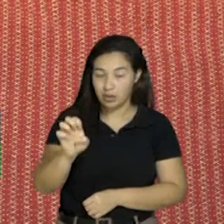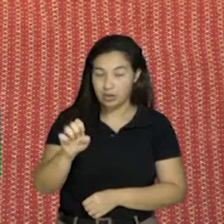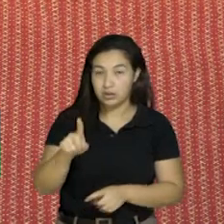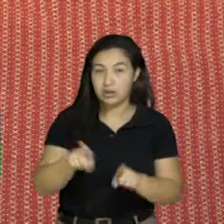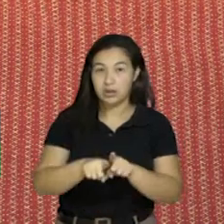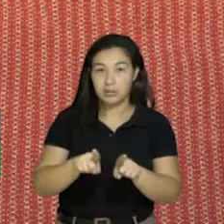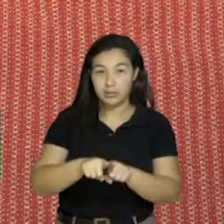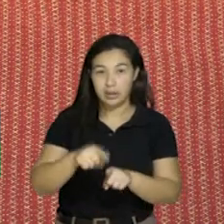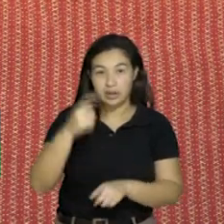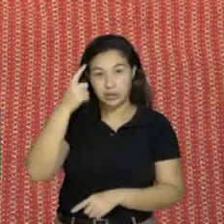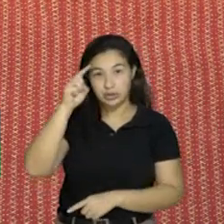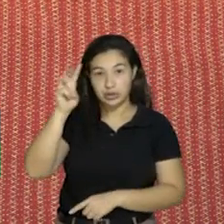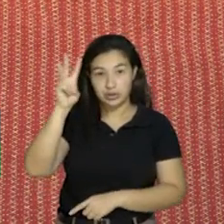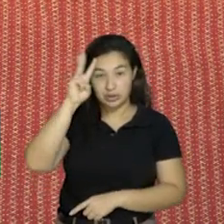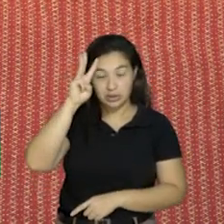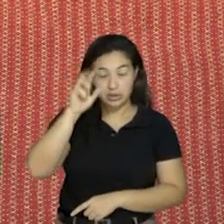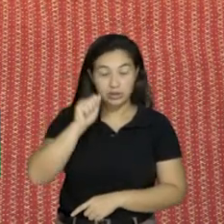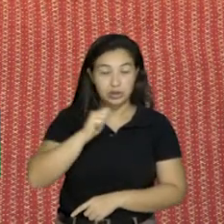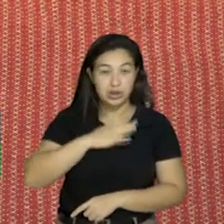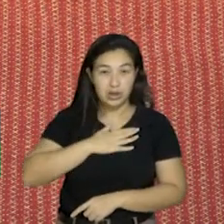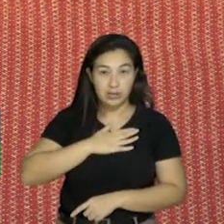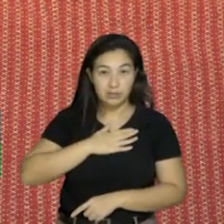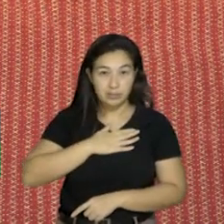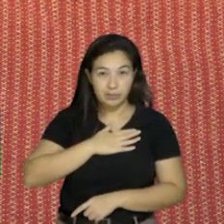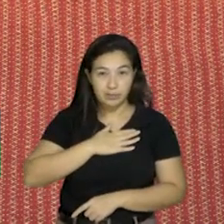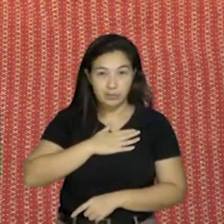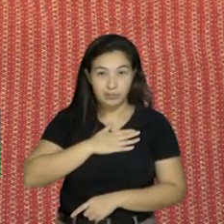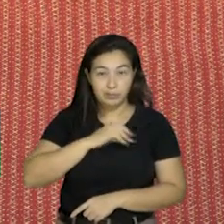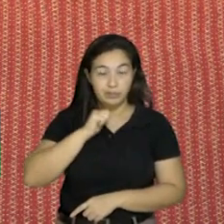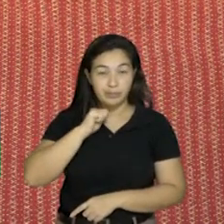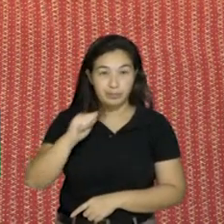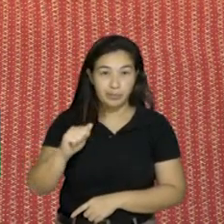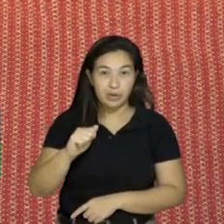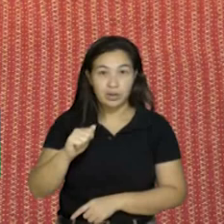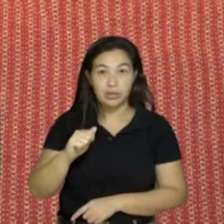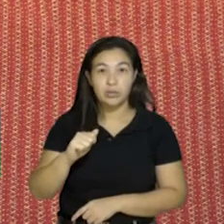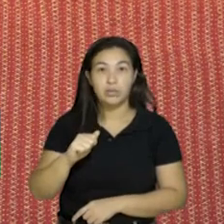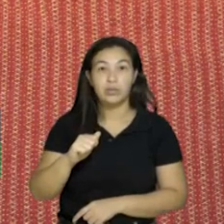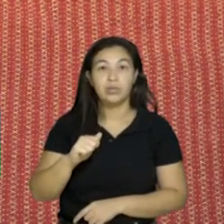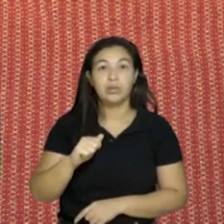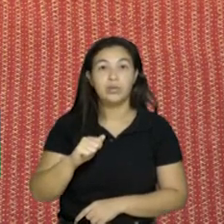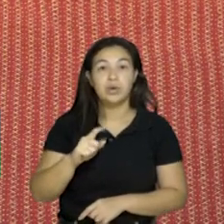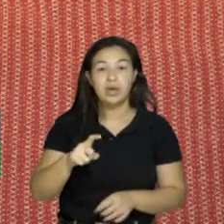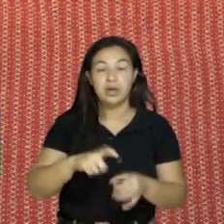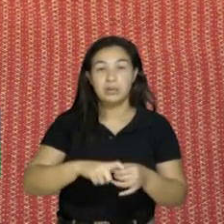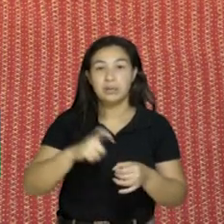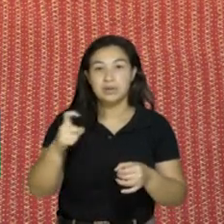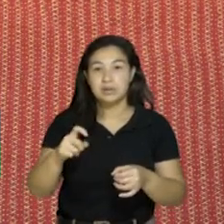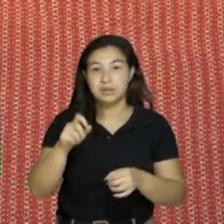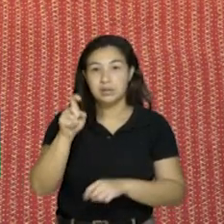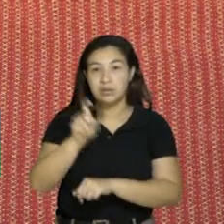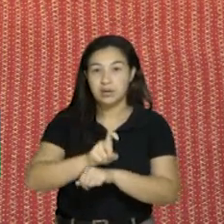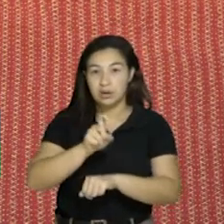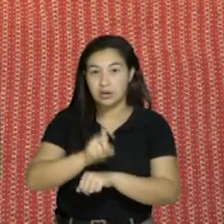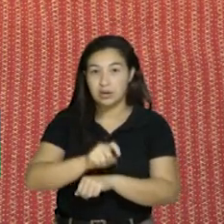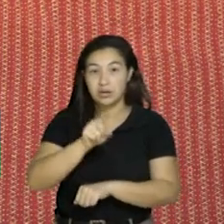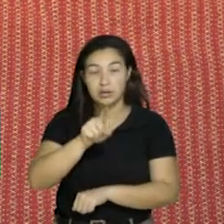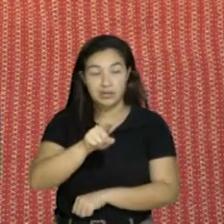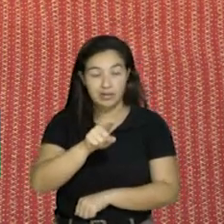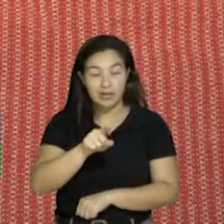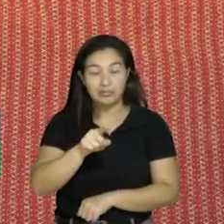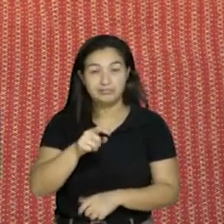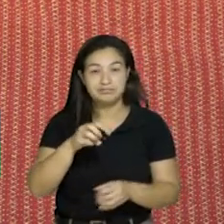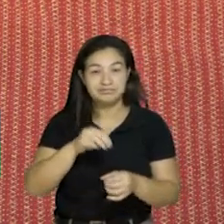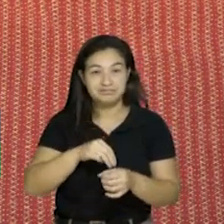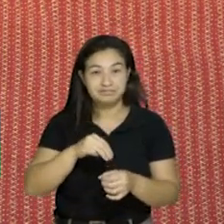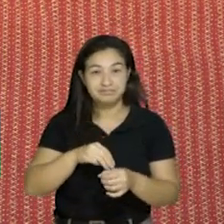de abril 143 anos de emancipação do município de Araranguá a nossa maior cidade lá na mesc que tem